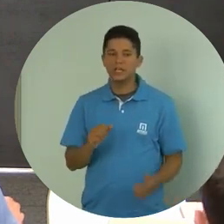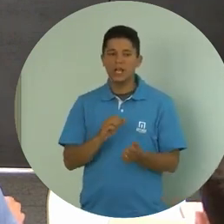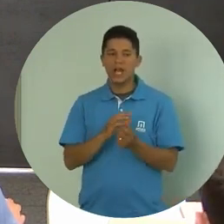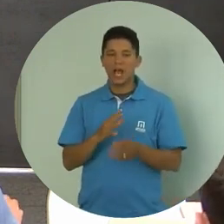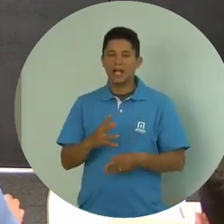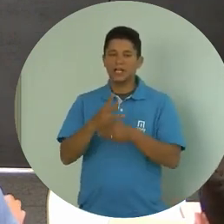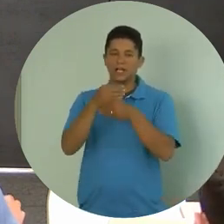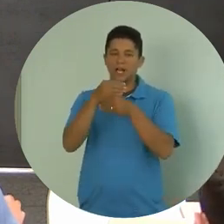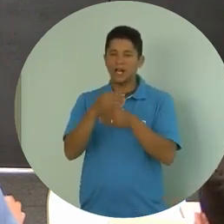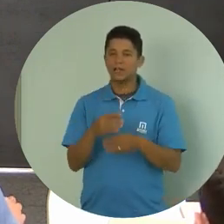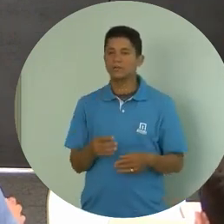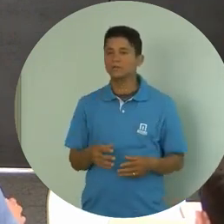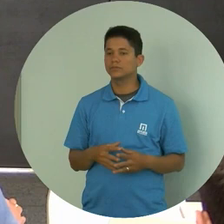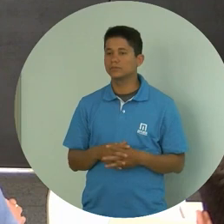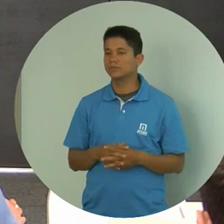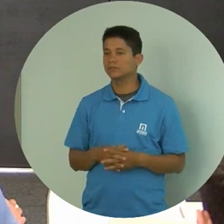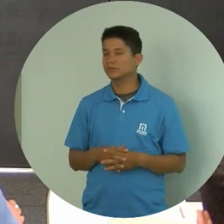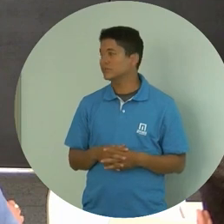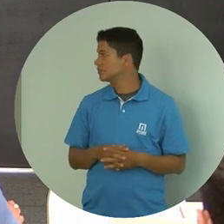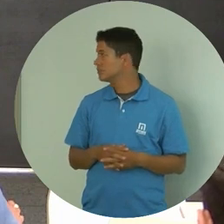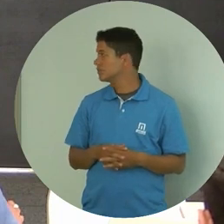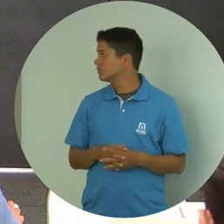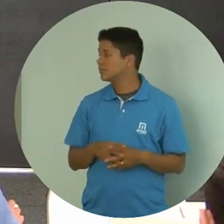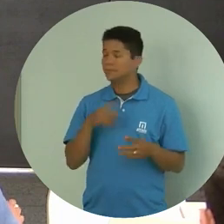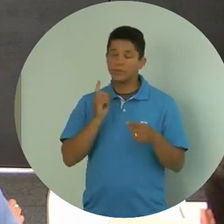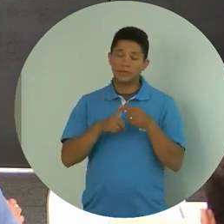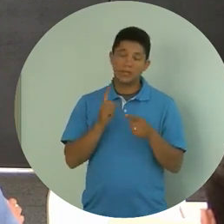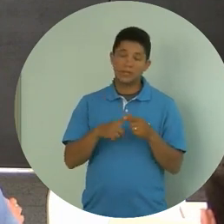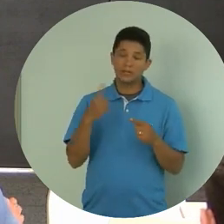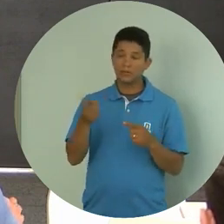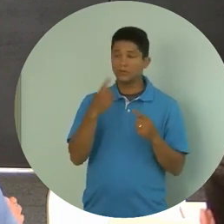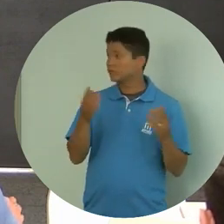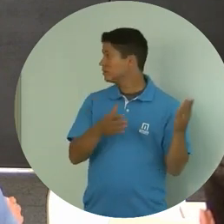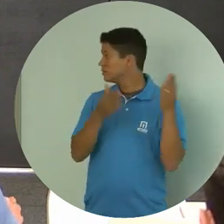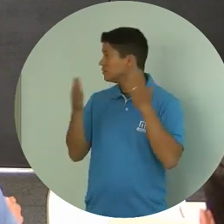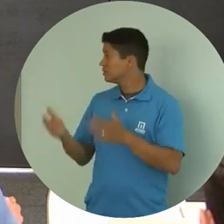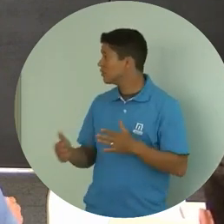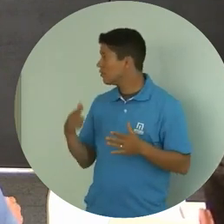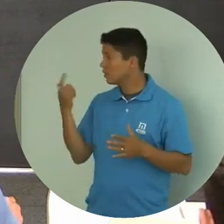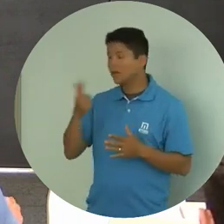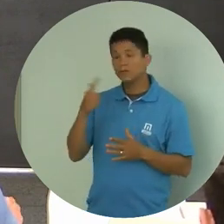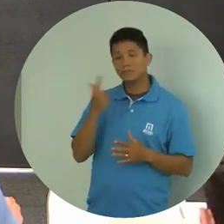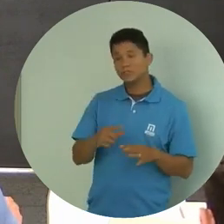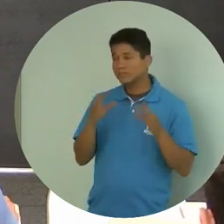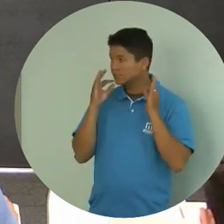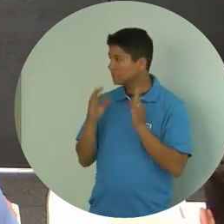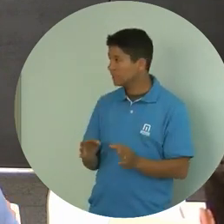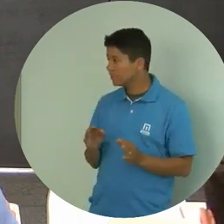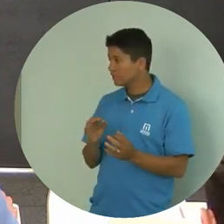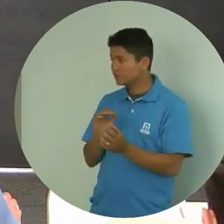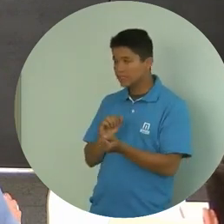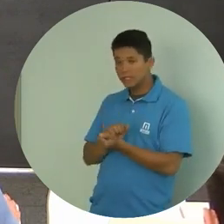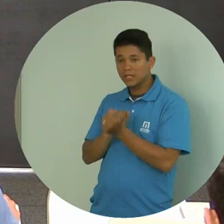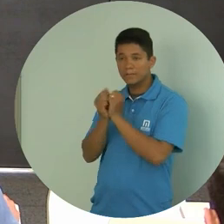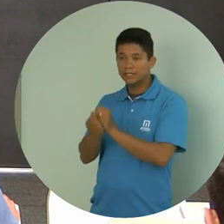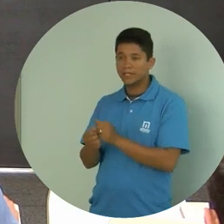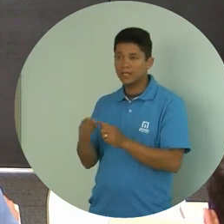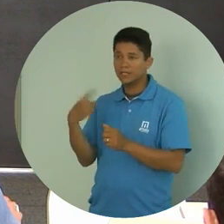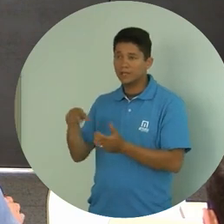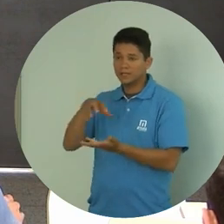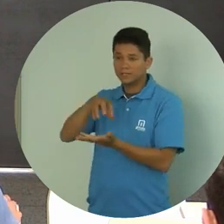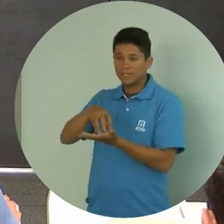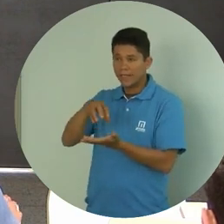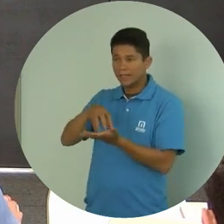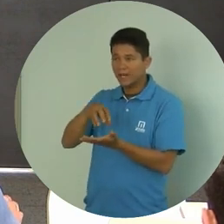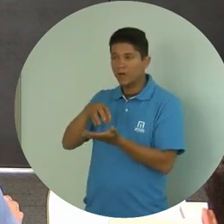fizemos reatividade, porque quando a gente chegou e a gente não tinha ainda uma certeza que conseguiria implantar a nossa central, por conta